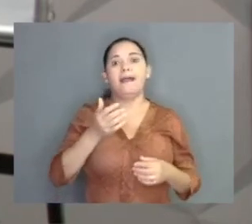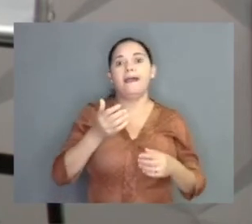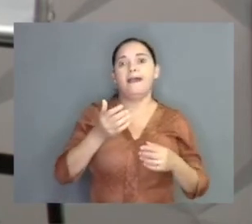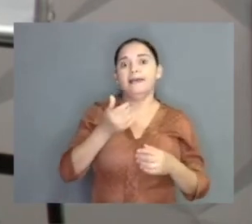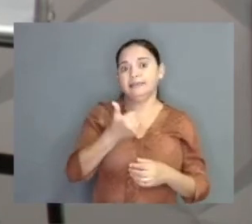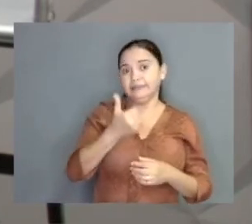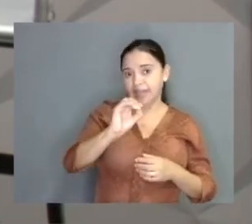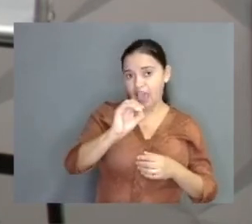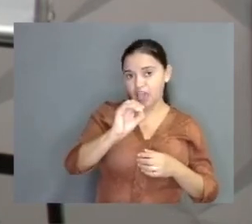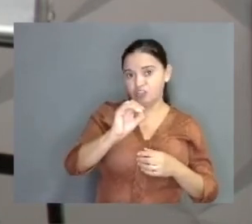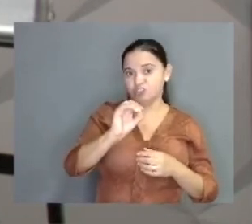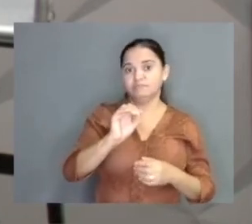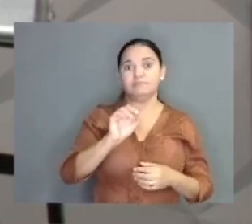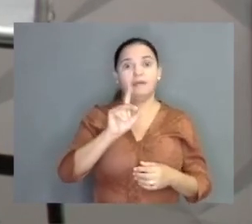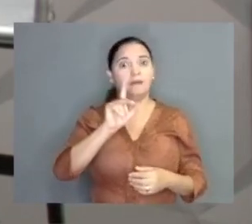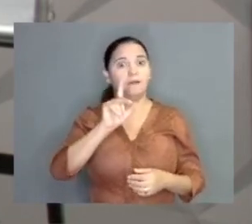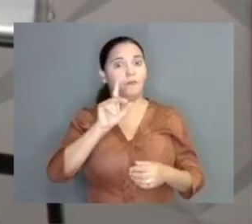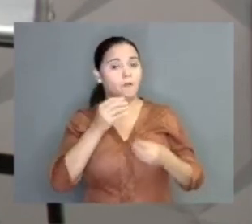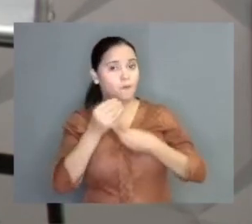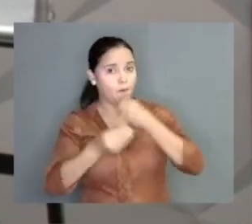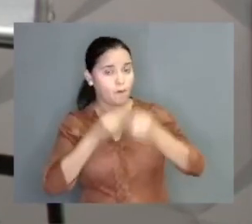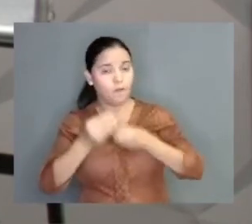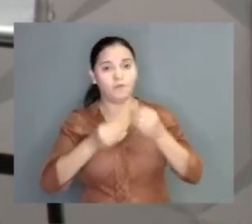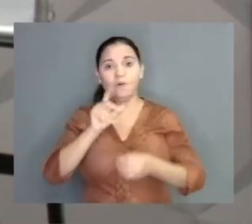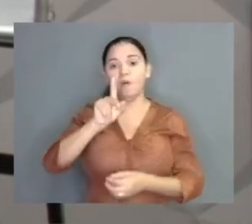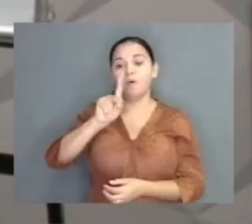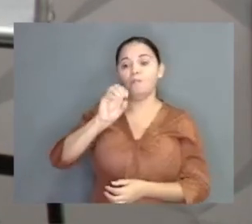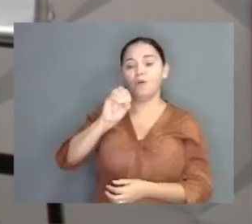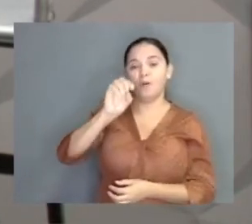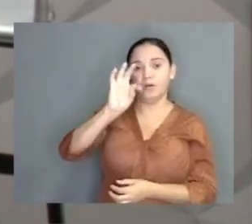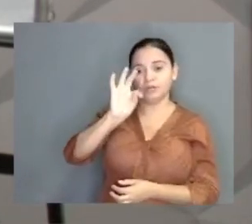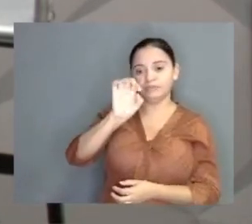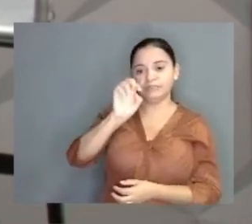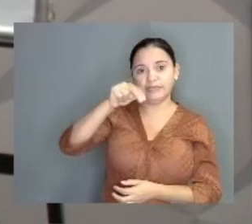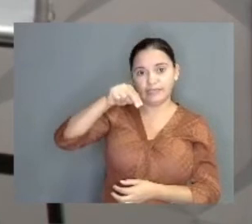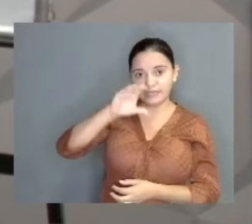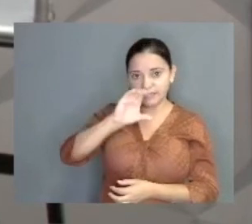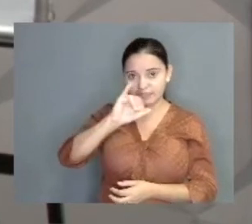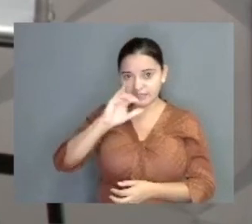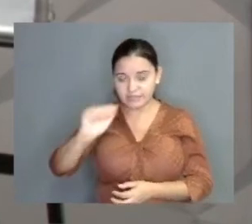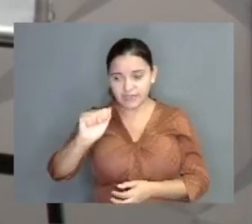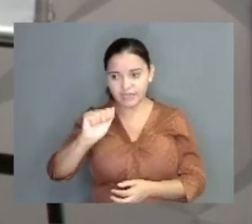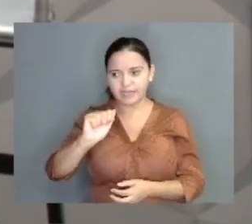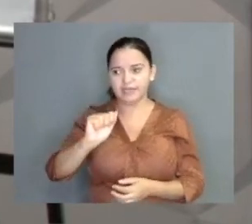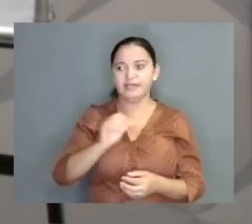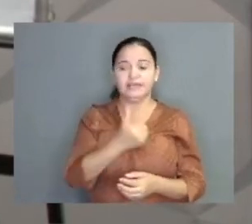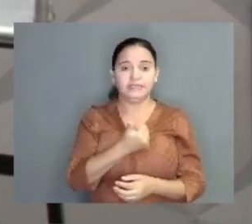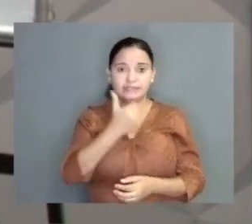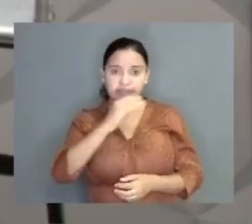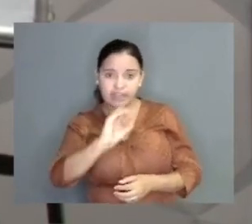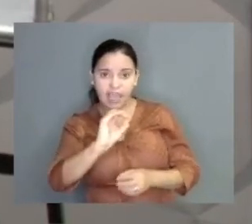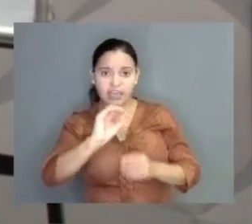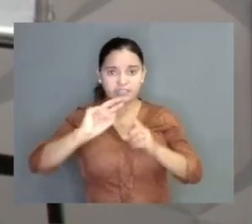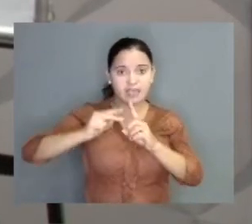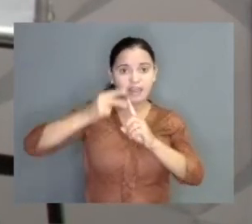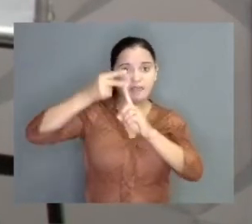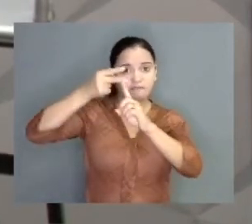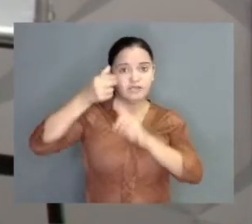você já aprendeu isso comigo, certo? Então, ó, 10 elevado à sexta, é só tu colocar o número